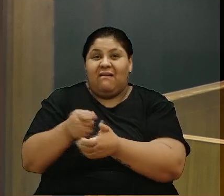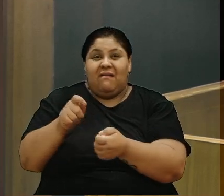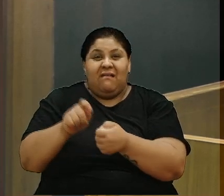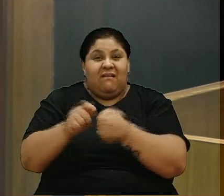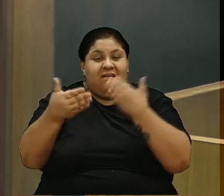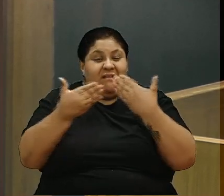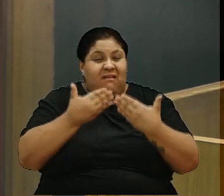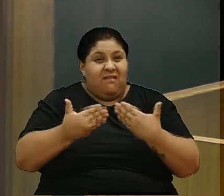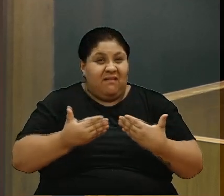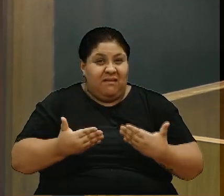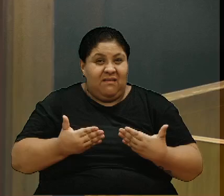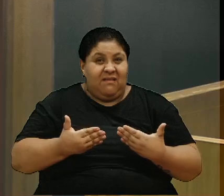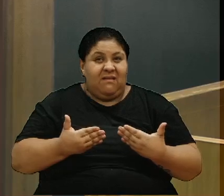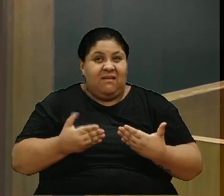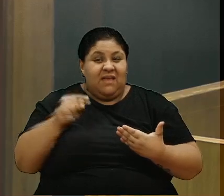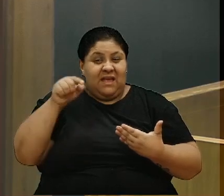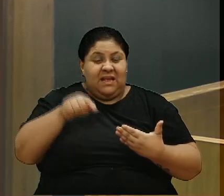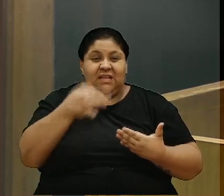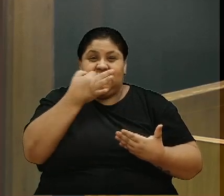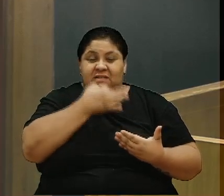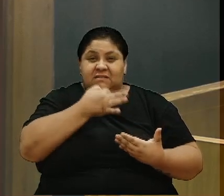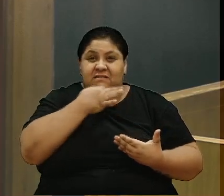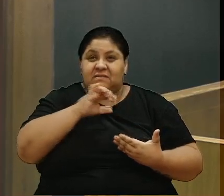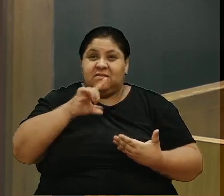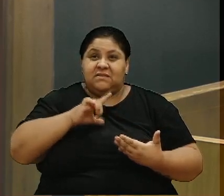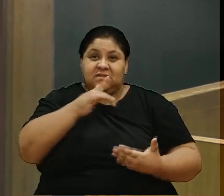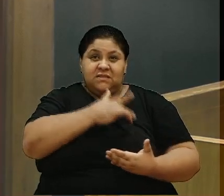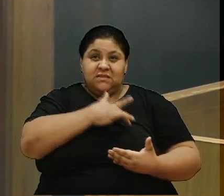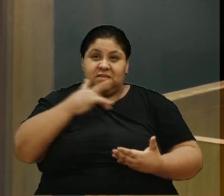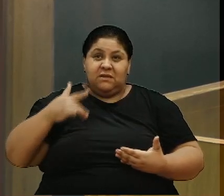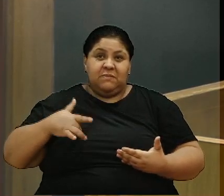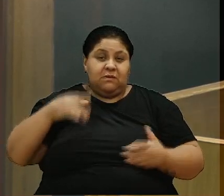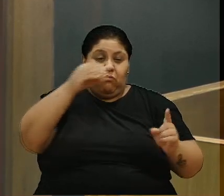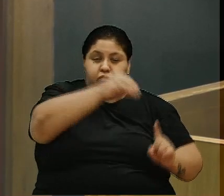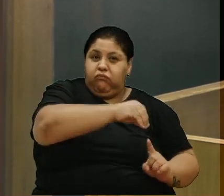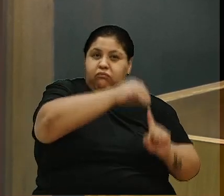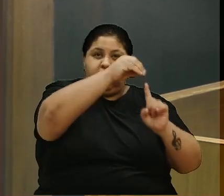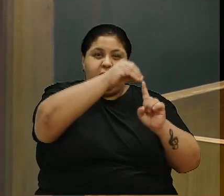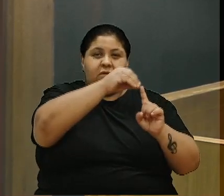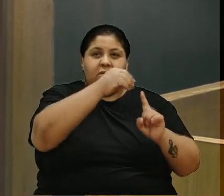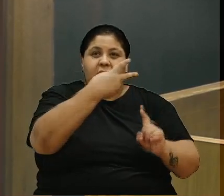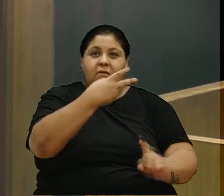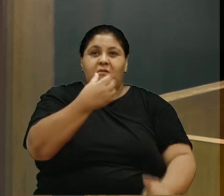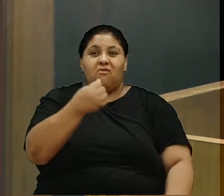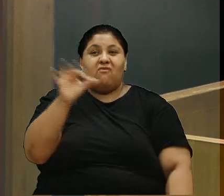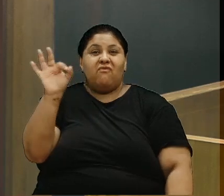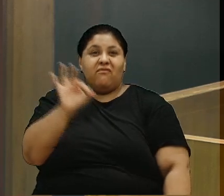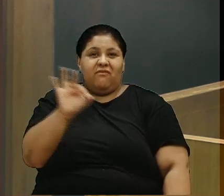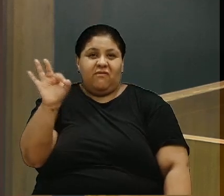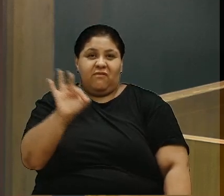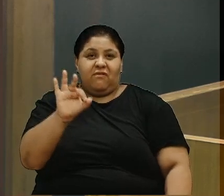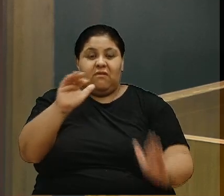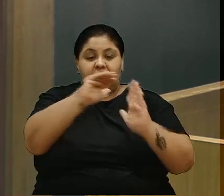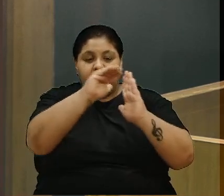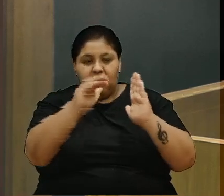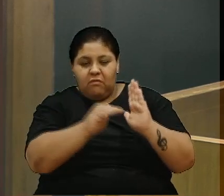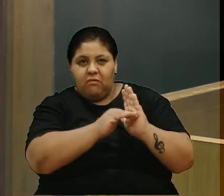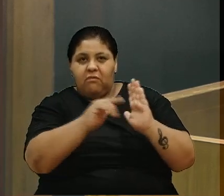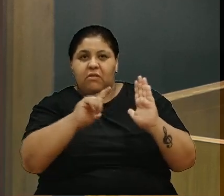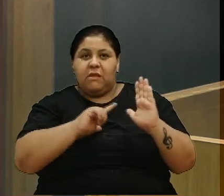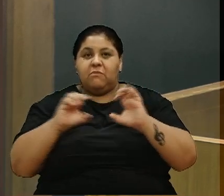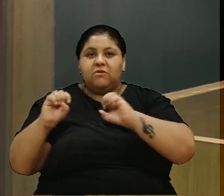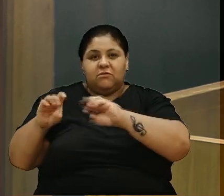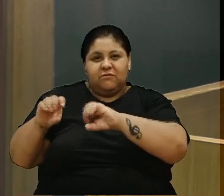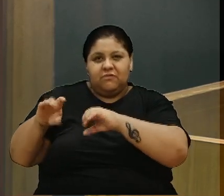da curva ABC de Caxias do Sul, nós temos a saúde em disparado, cerca de 26%. Logo após, nós temos a